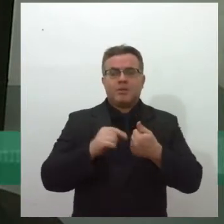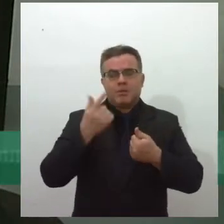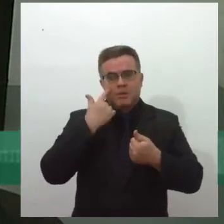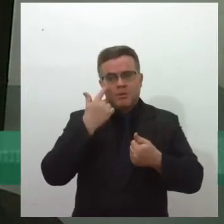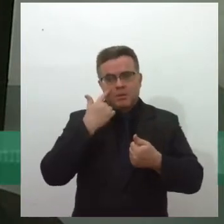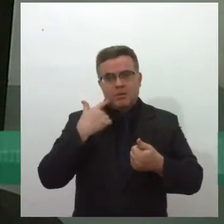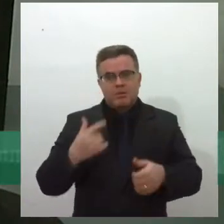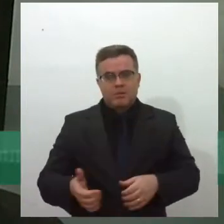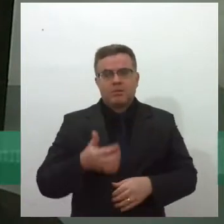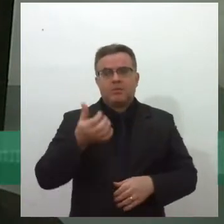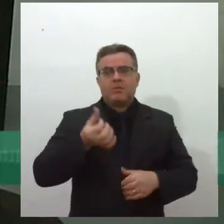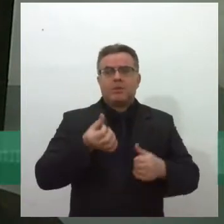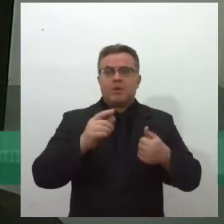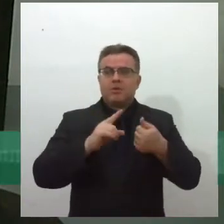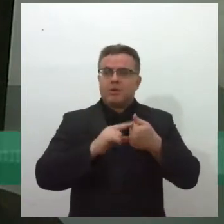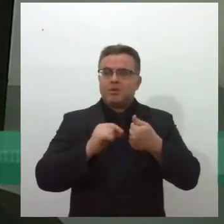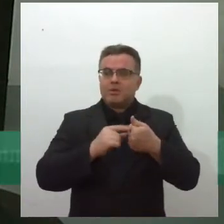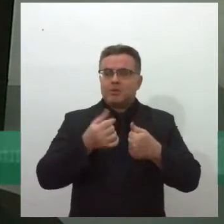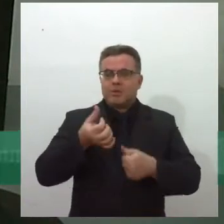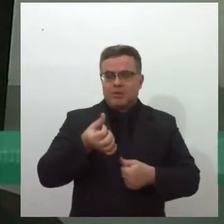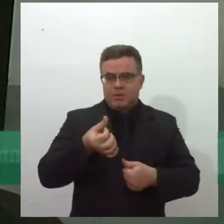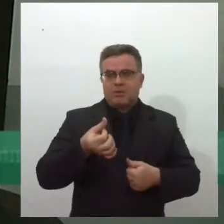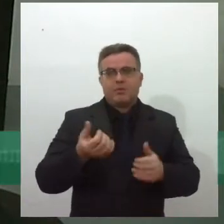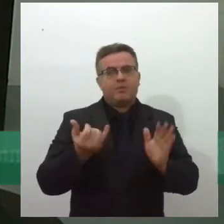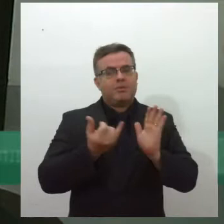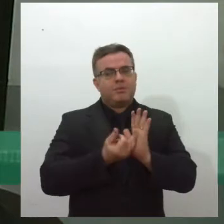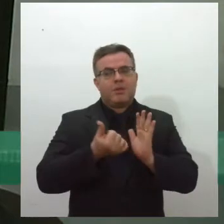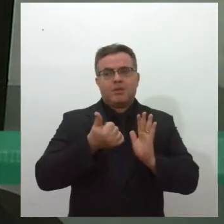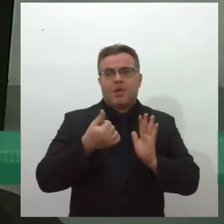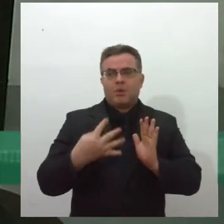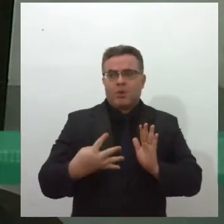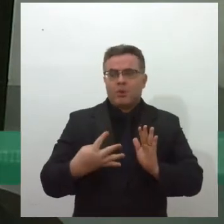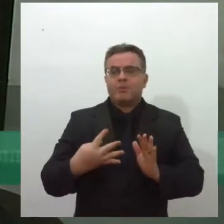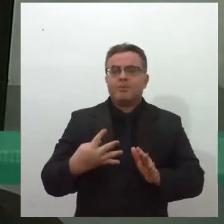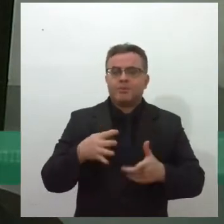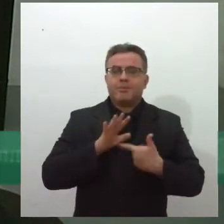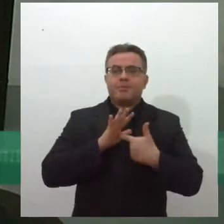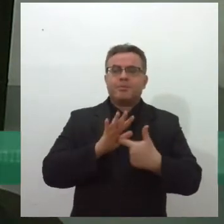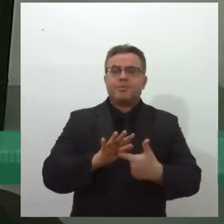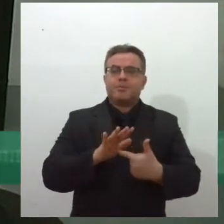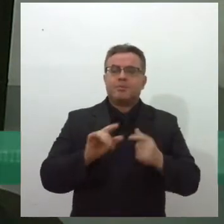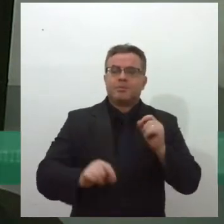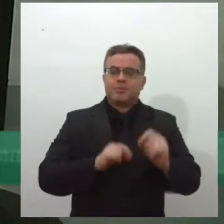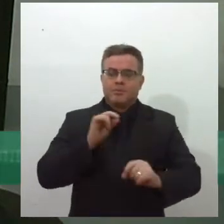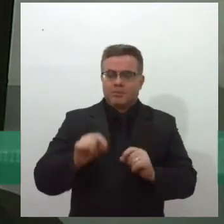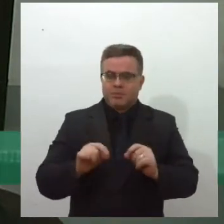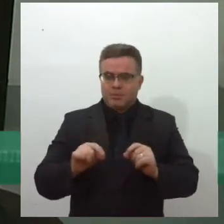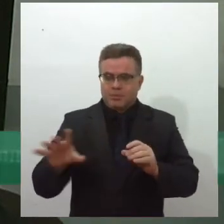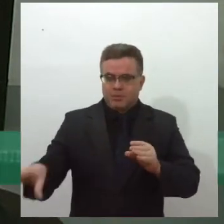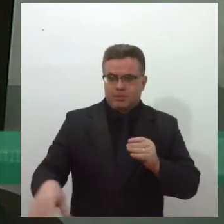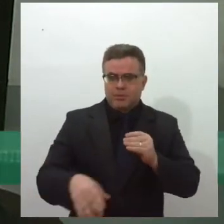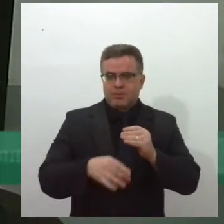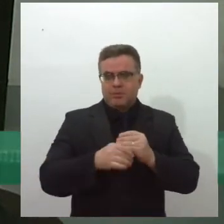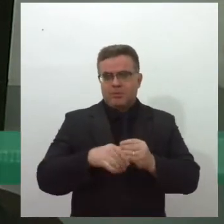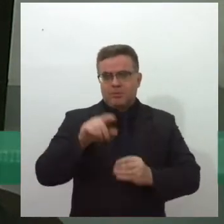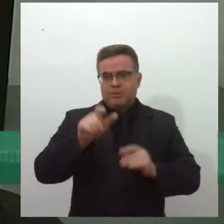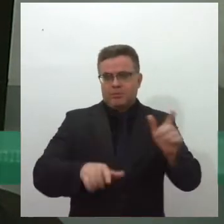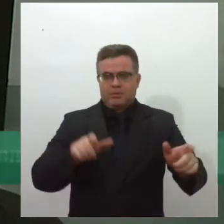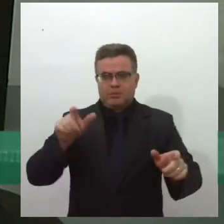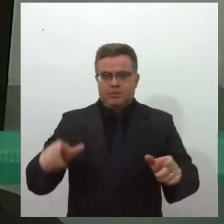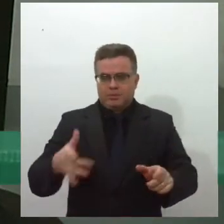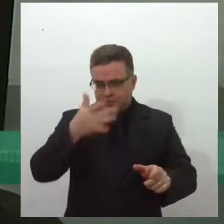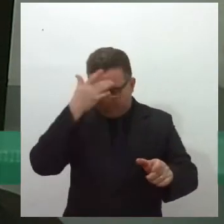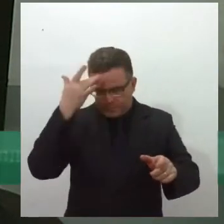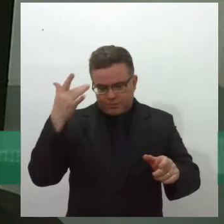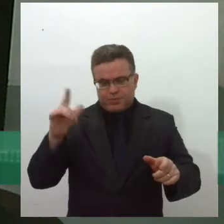Artigo 6º, né, no inciso 14, ele coloca um rol de doenças em que as pessoas que são acometidas